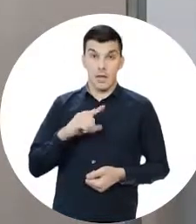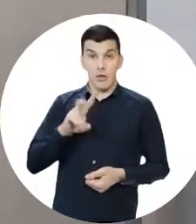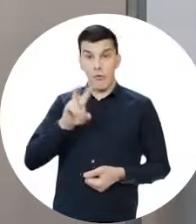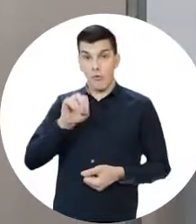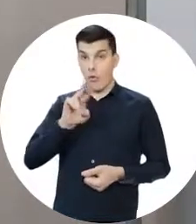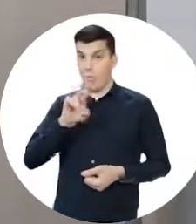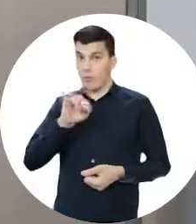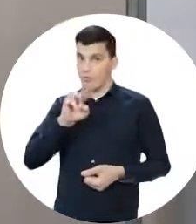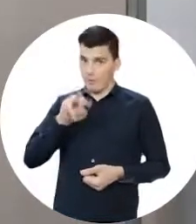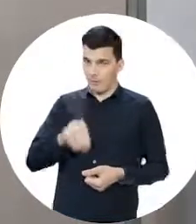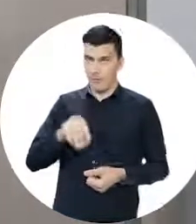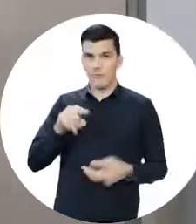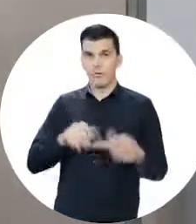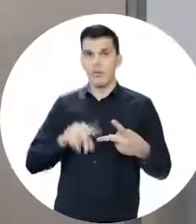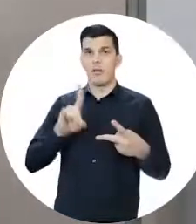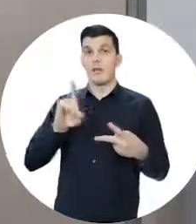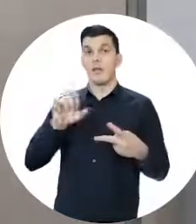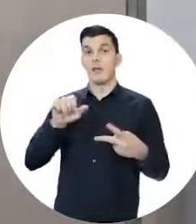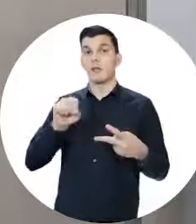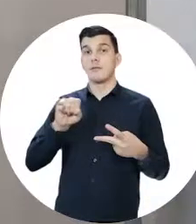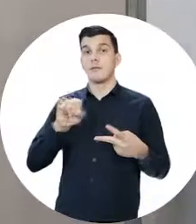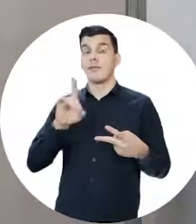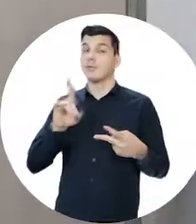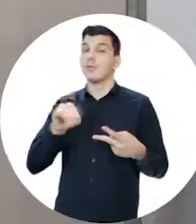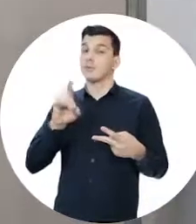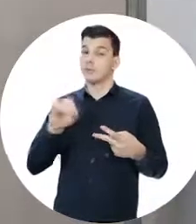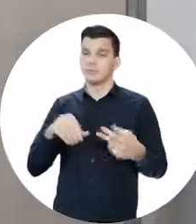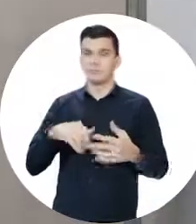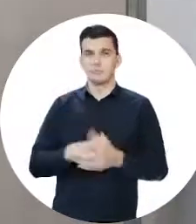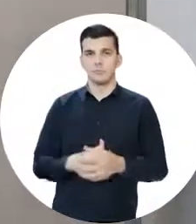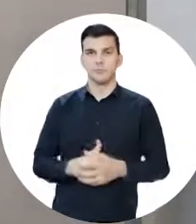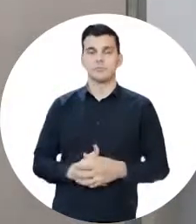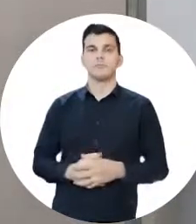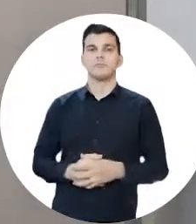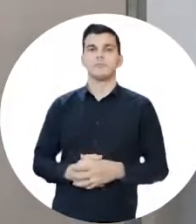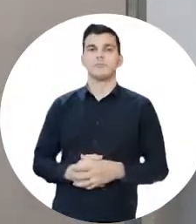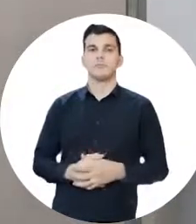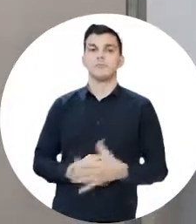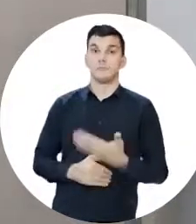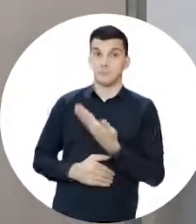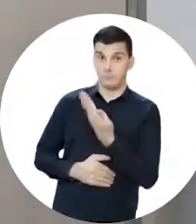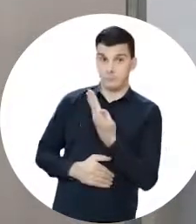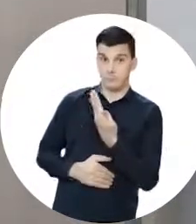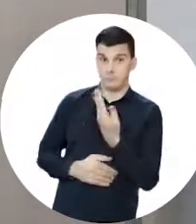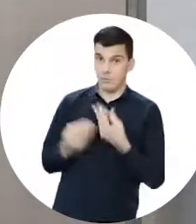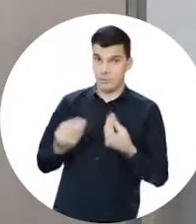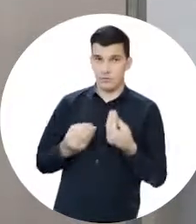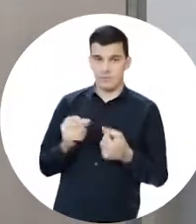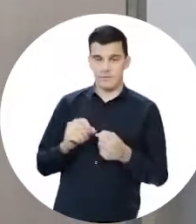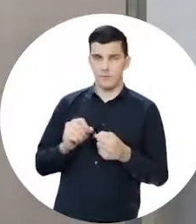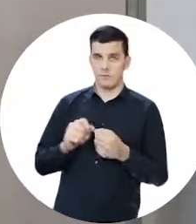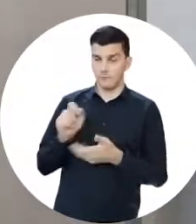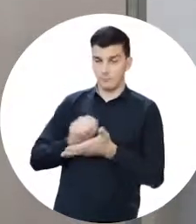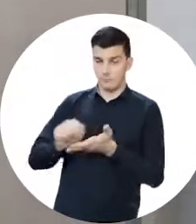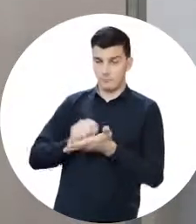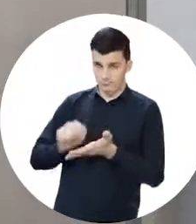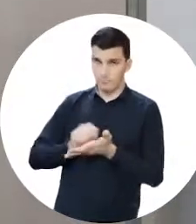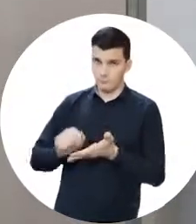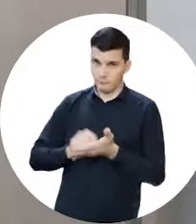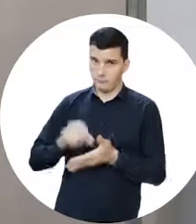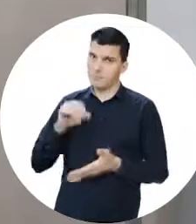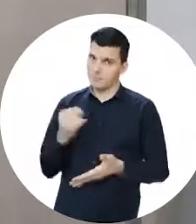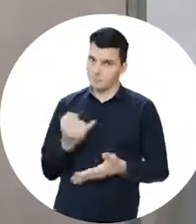volume e tenho a densidade. Eu não consigo achar a massa? Logo, massa de solvente é igual volume